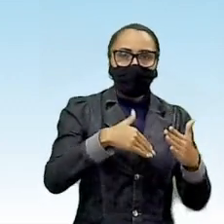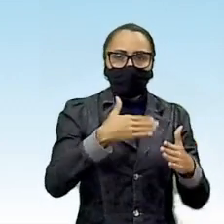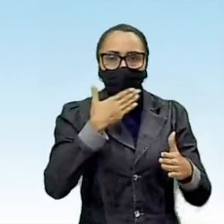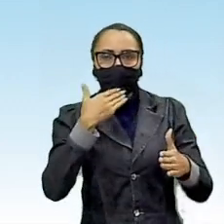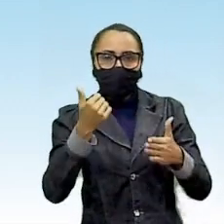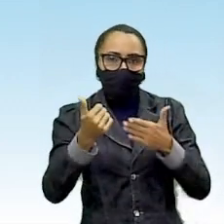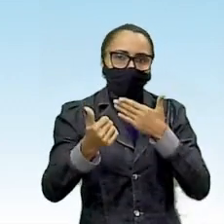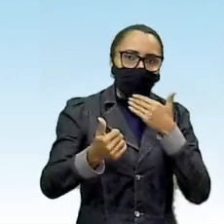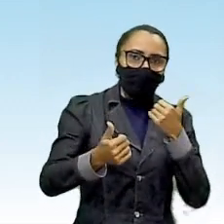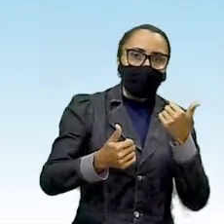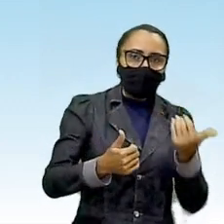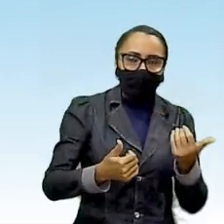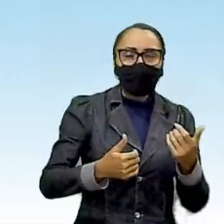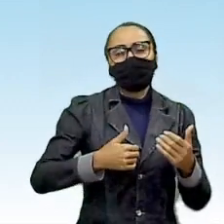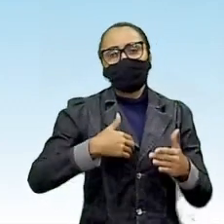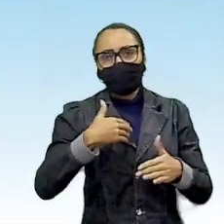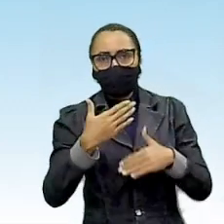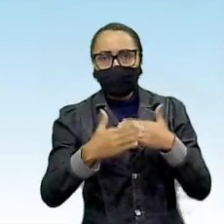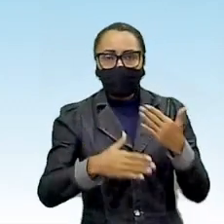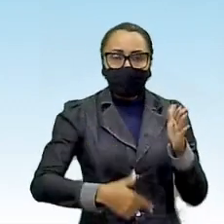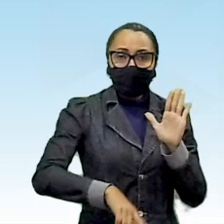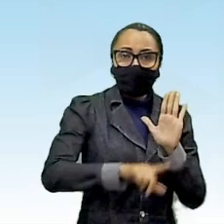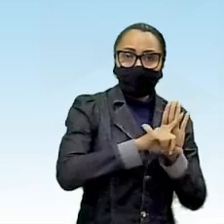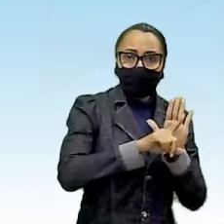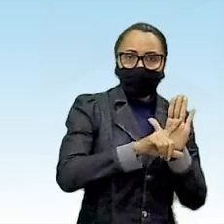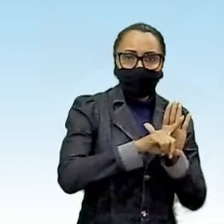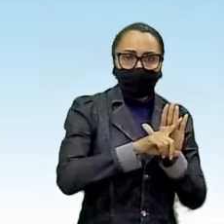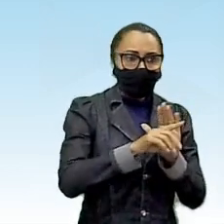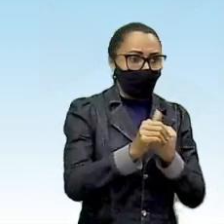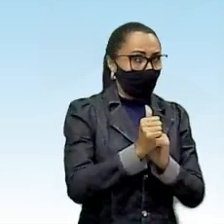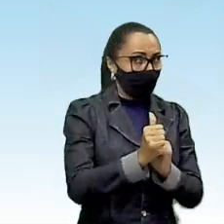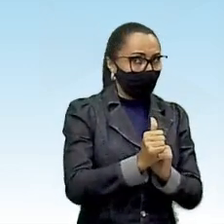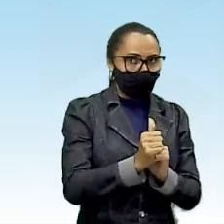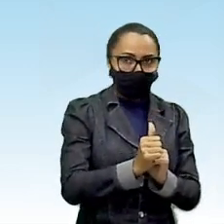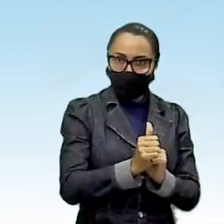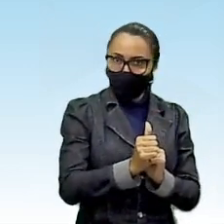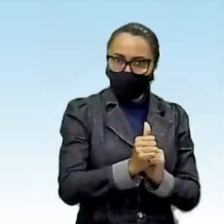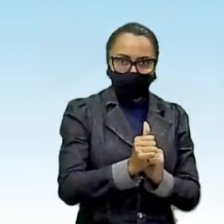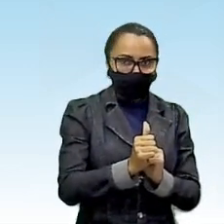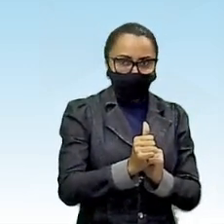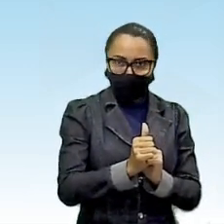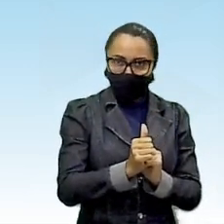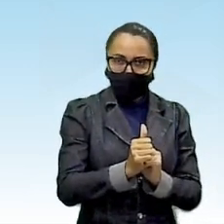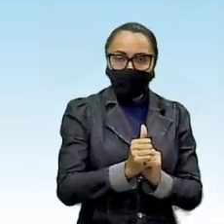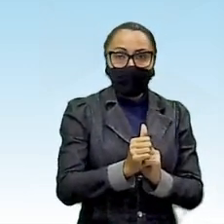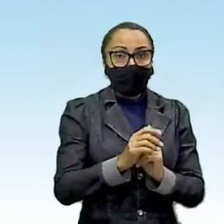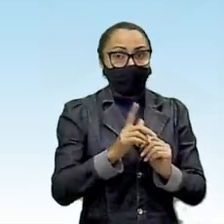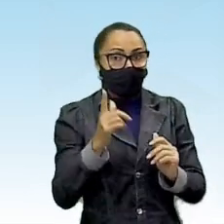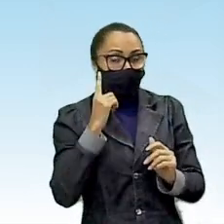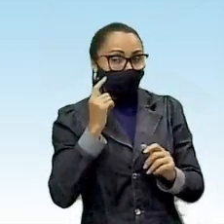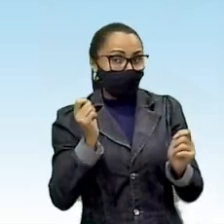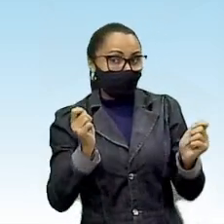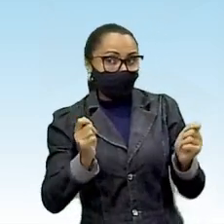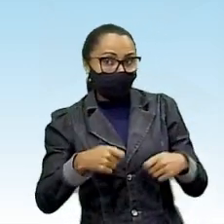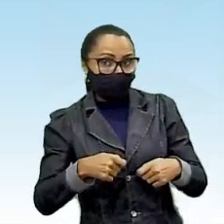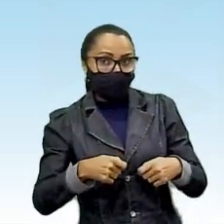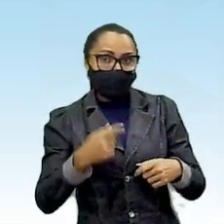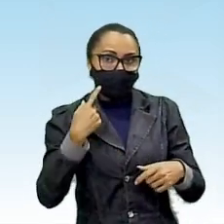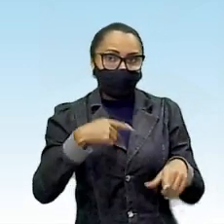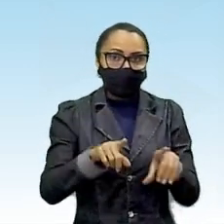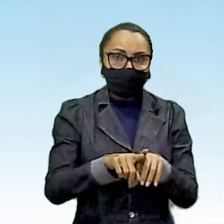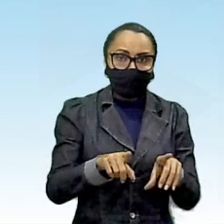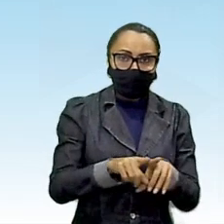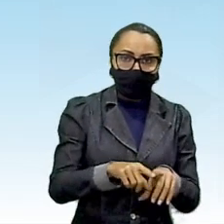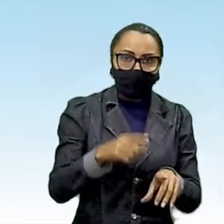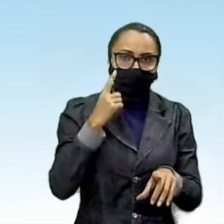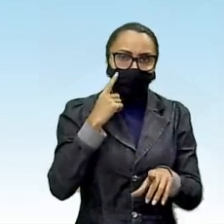de modernização também, e as legislações não acompanharam essa modernização. A incapacidade de identificação